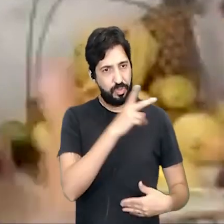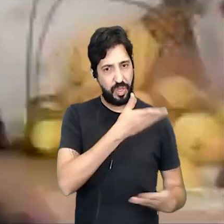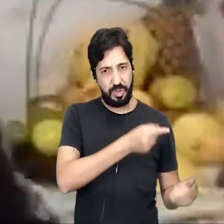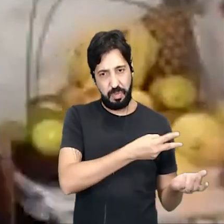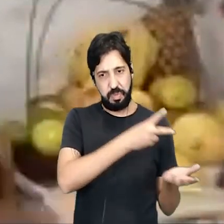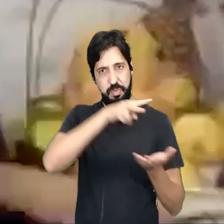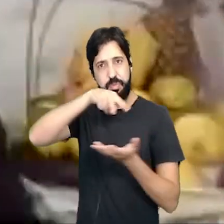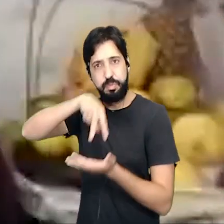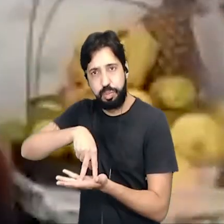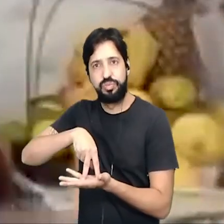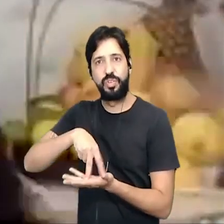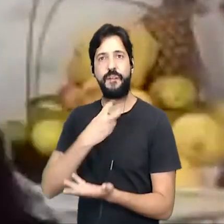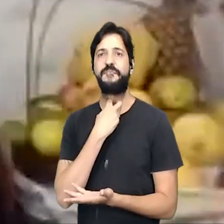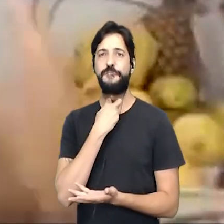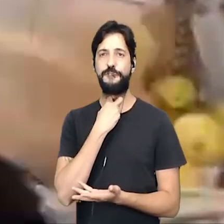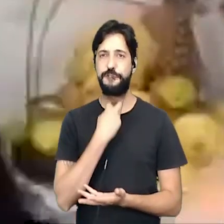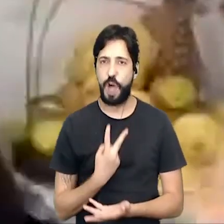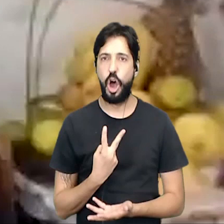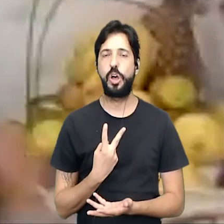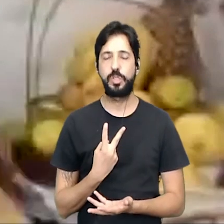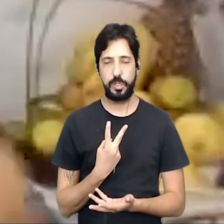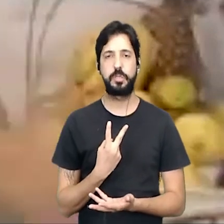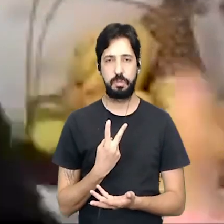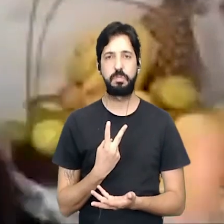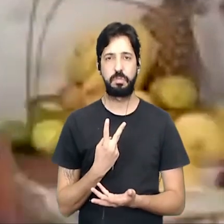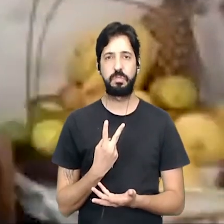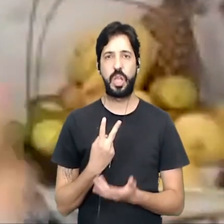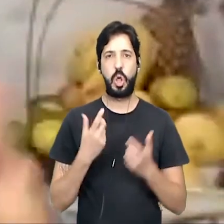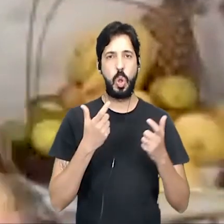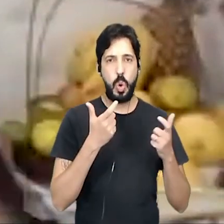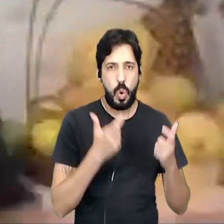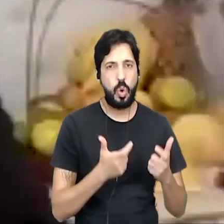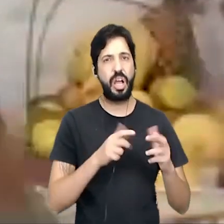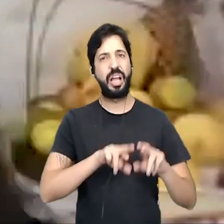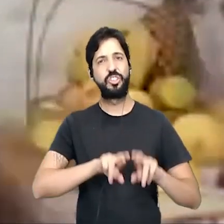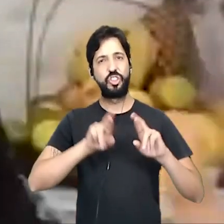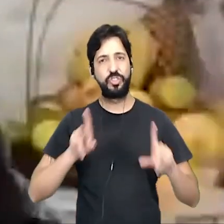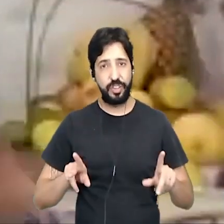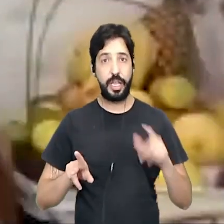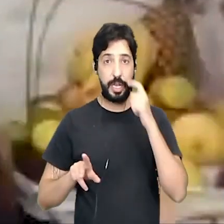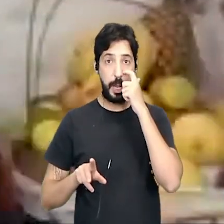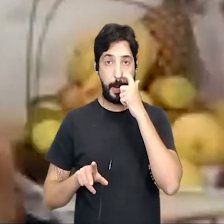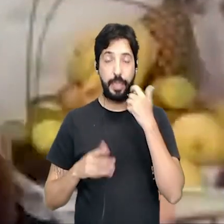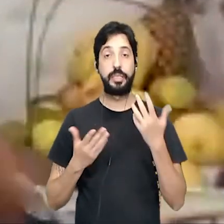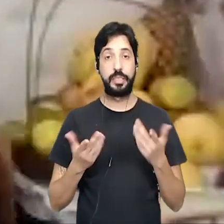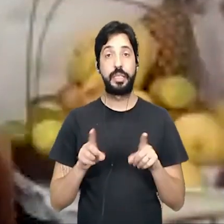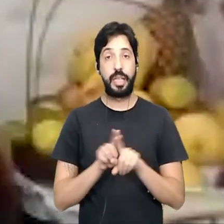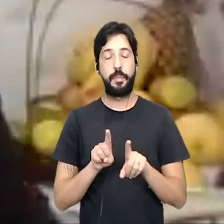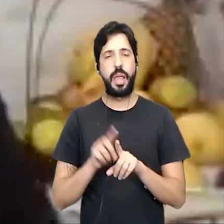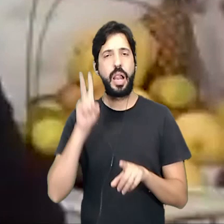trazendo o corpo dele, essa presença por meio de uma voz, por meio de né, de outros lugares. E da mesma